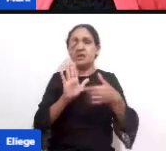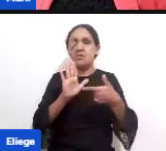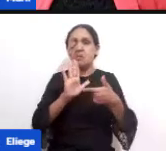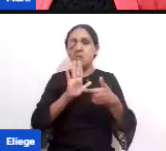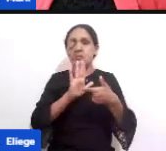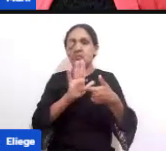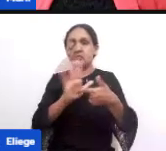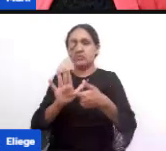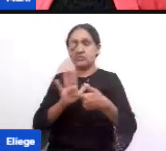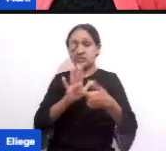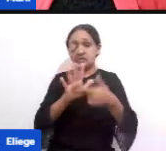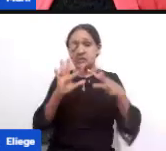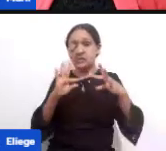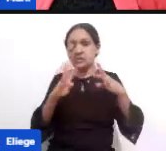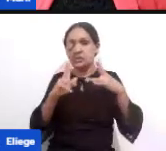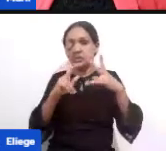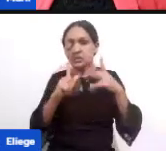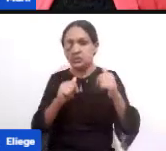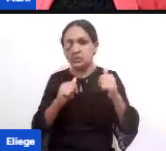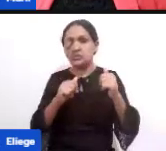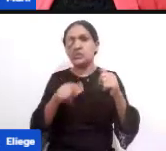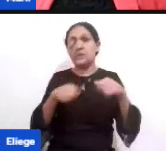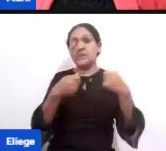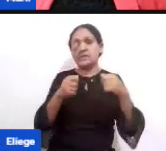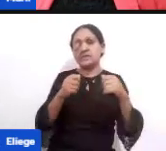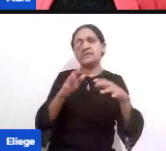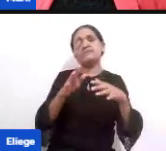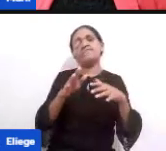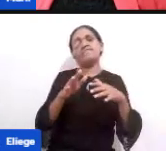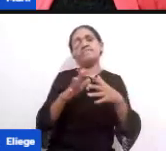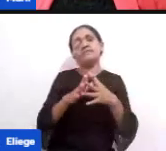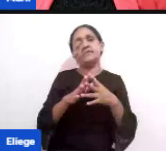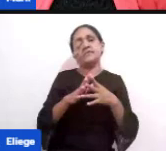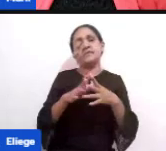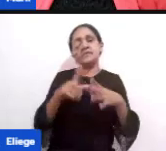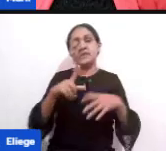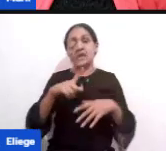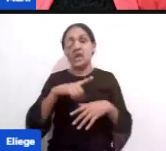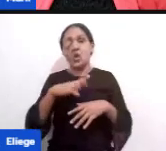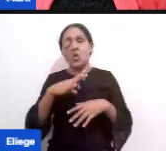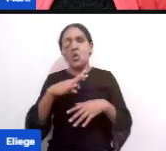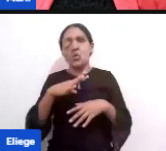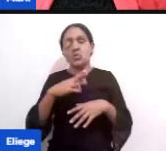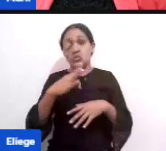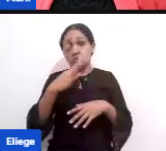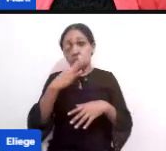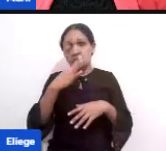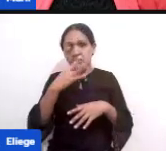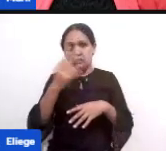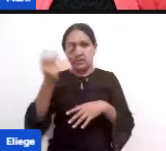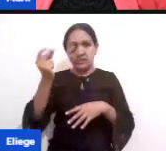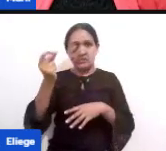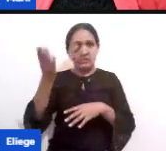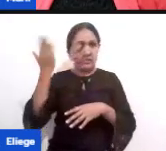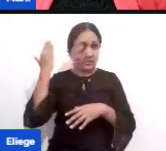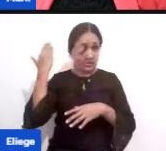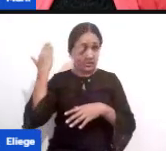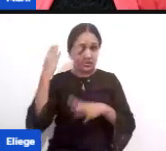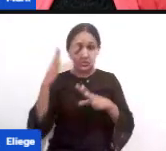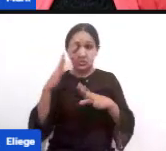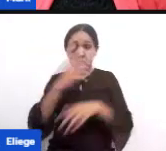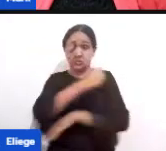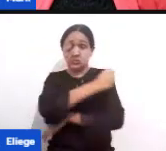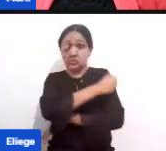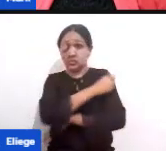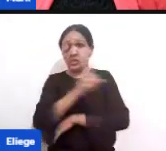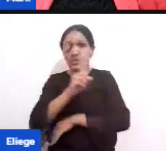em consideração os conhecimentos prévios dos alunos. Eu não digo tudo que eles sabem sobre